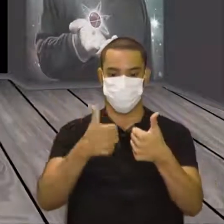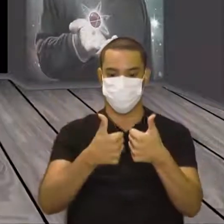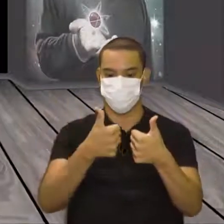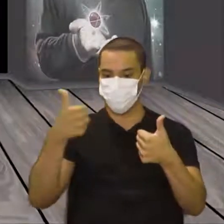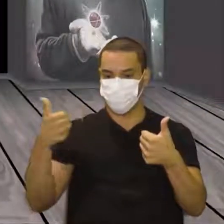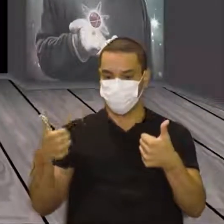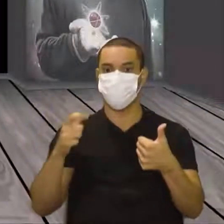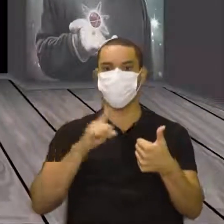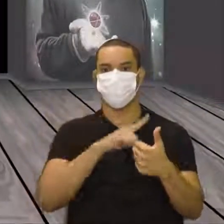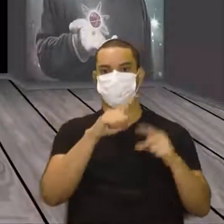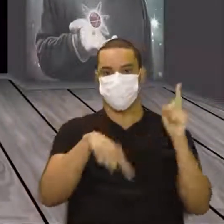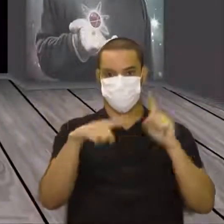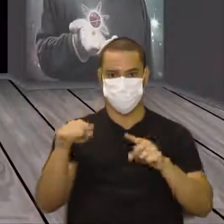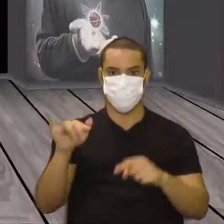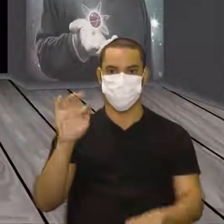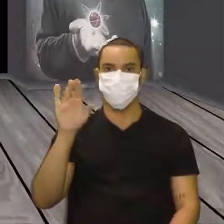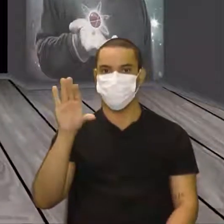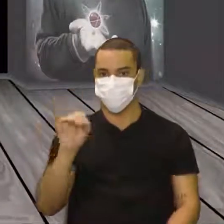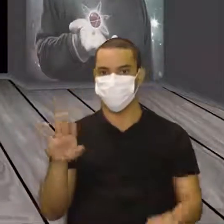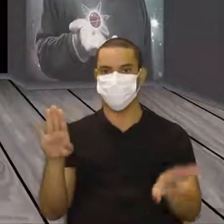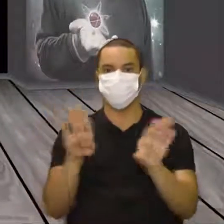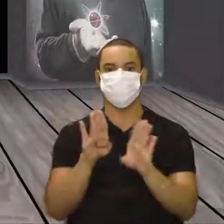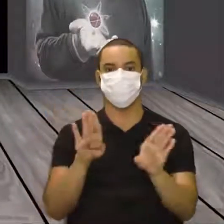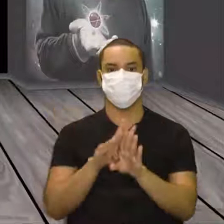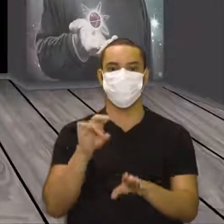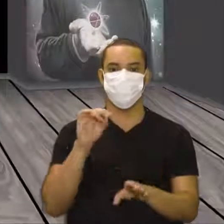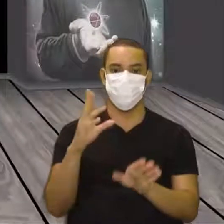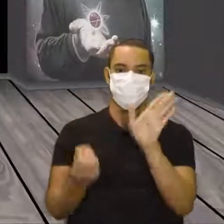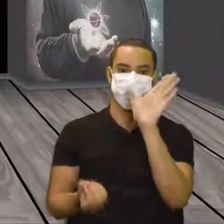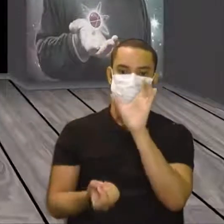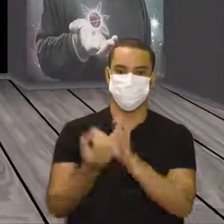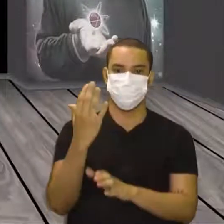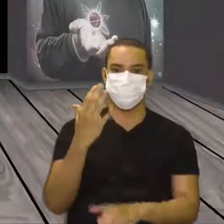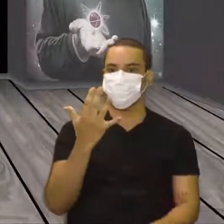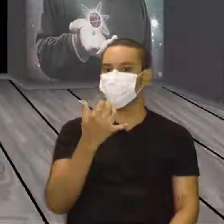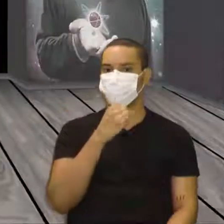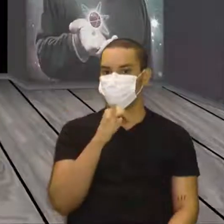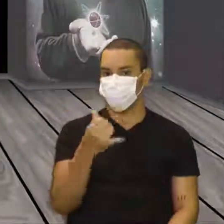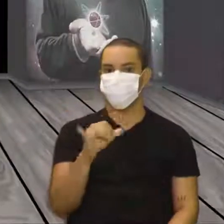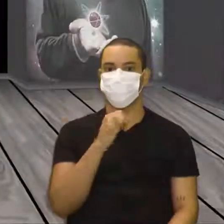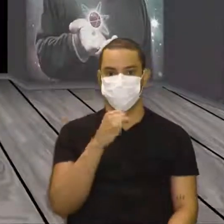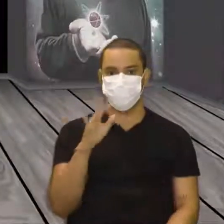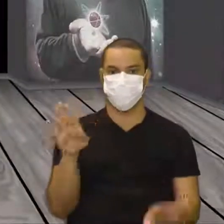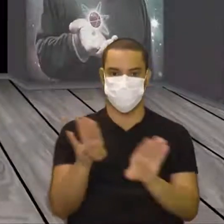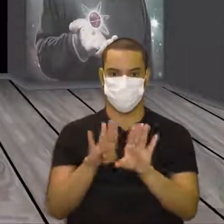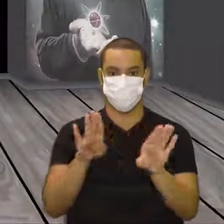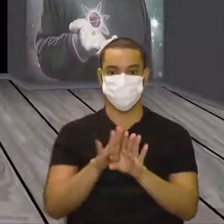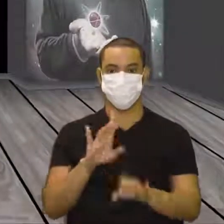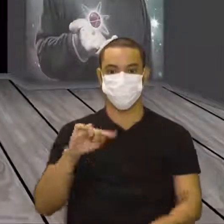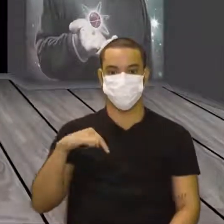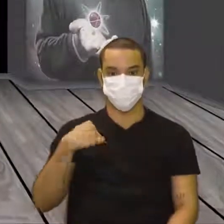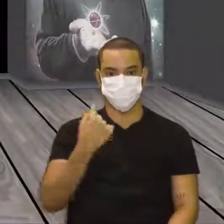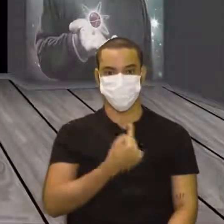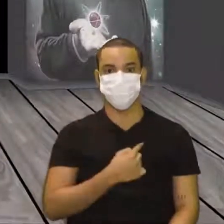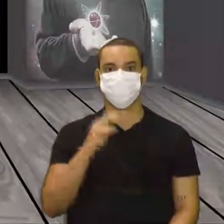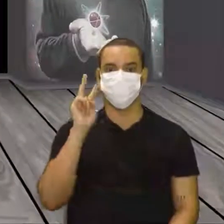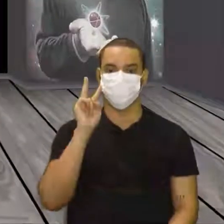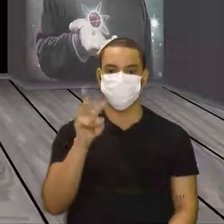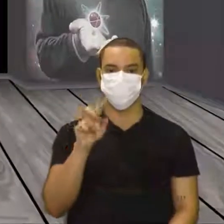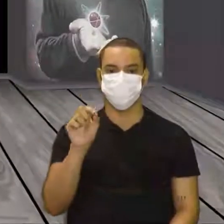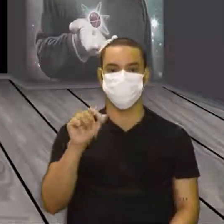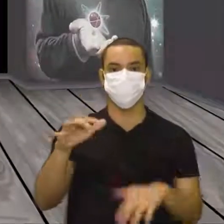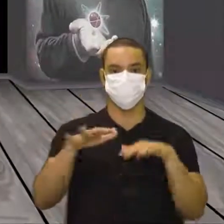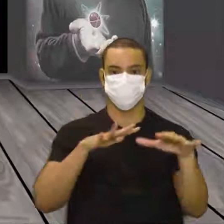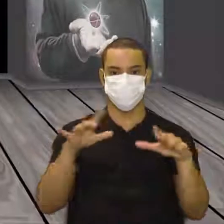vou ter variação do fluxo e eu vou produzir uma corrente elétrica induzida. E nós vimos que esse